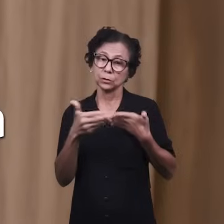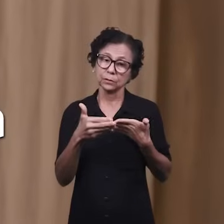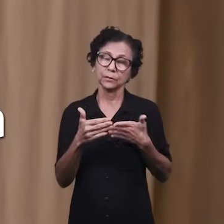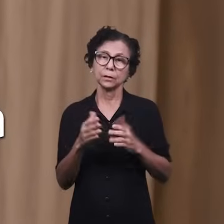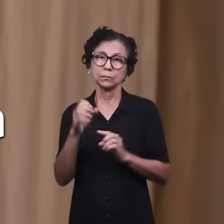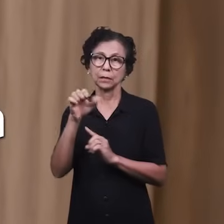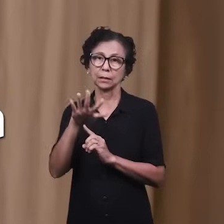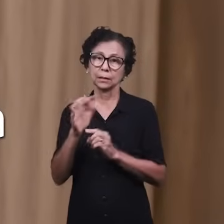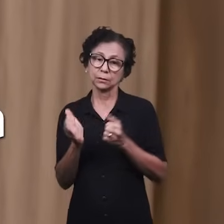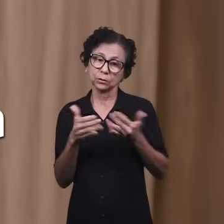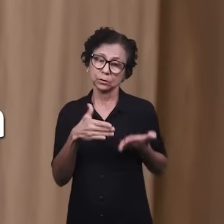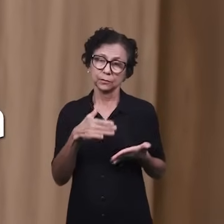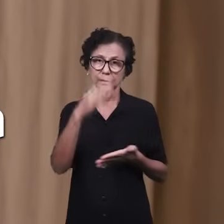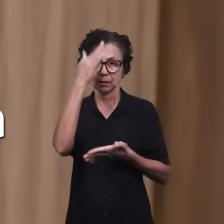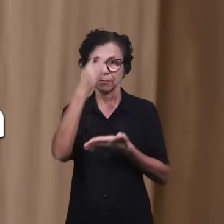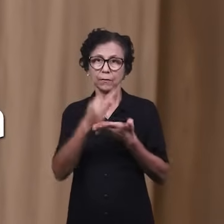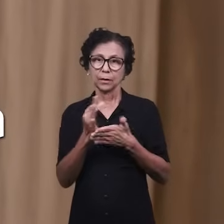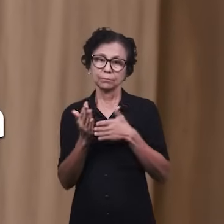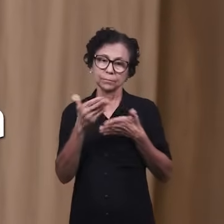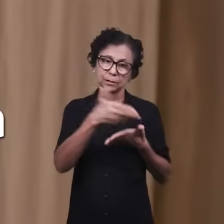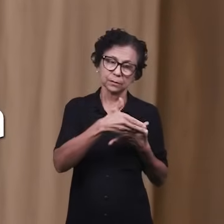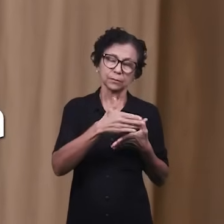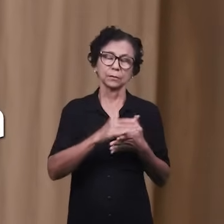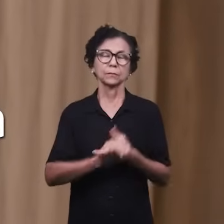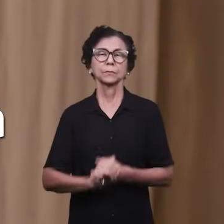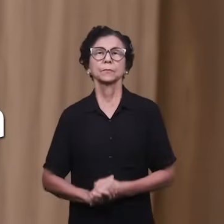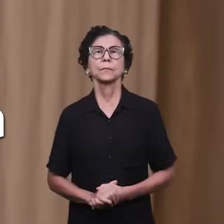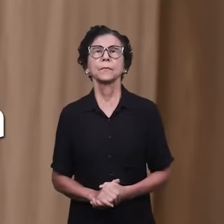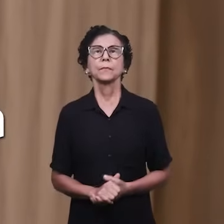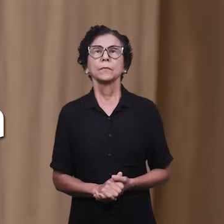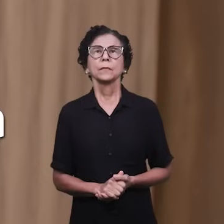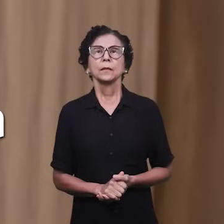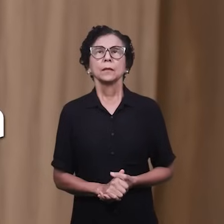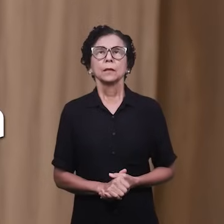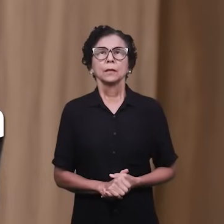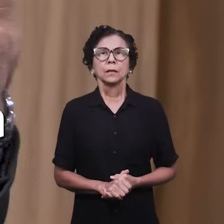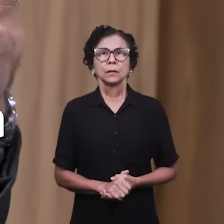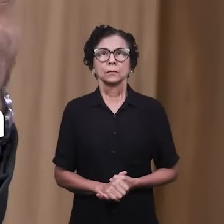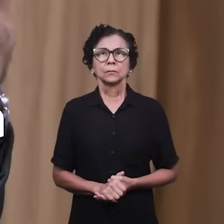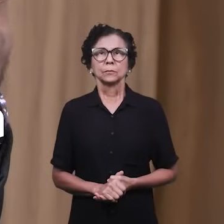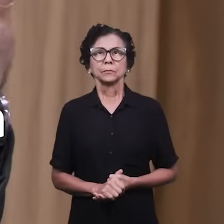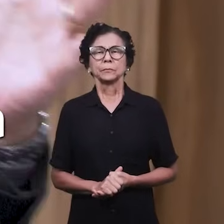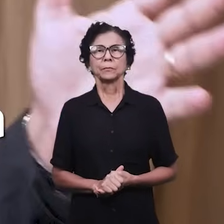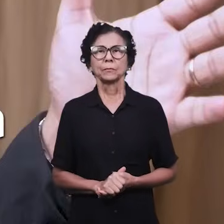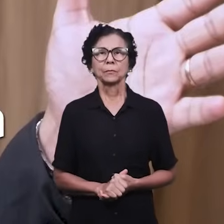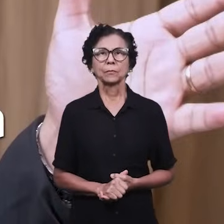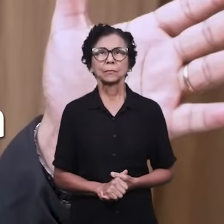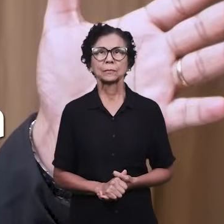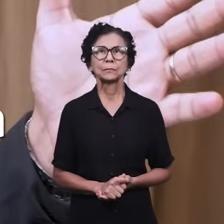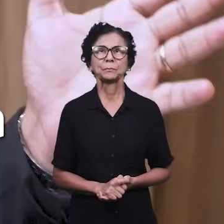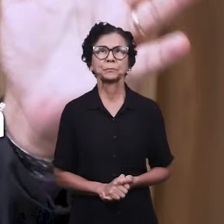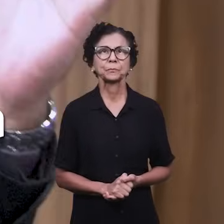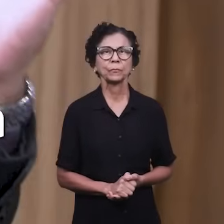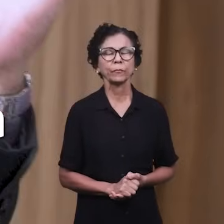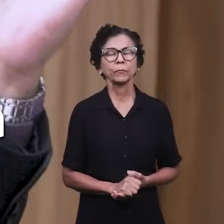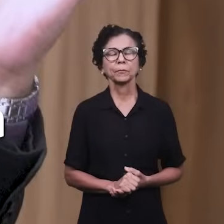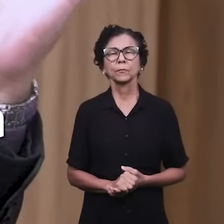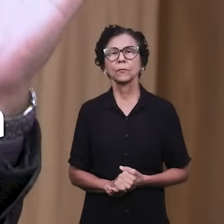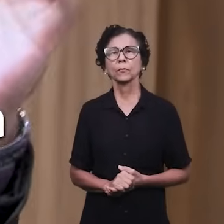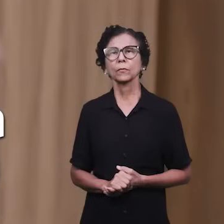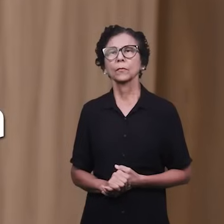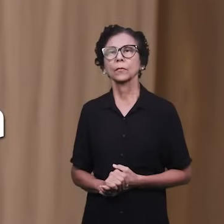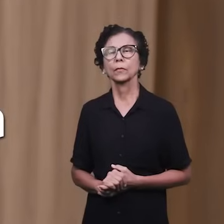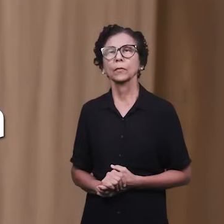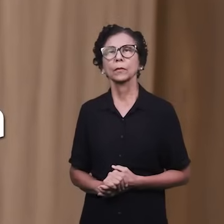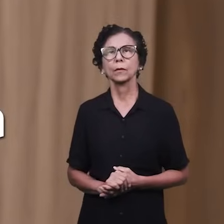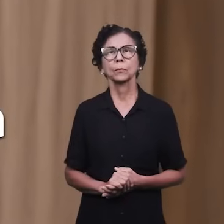um desvio, né? Da graça, um desvio da fé. E é importante que a gente até caminhe um pouco na história, acho que está no momento, né? De passar isso. Um